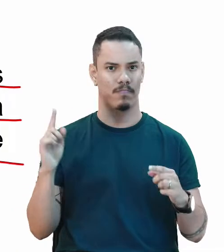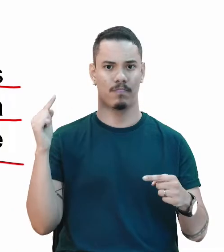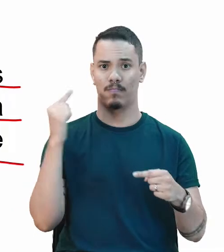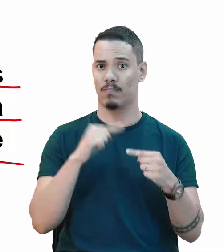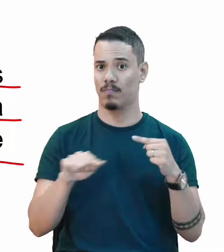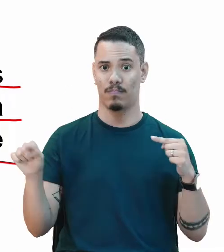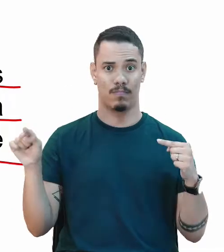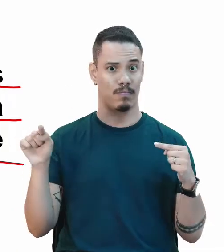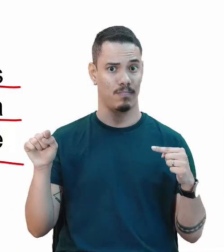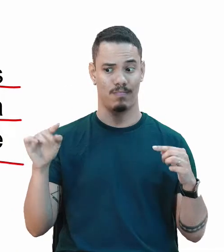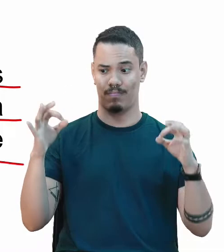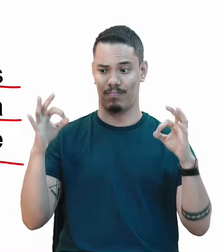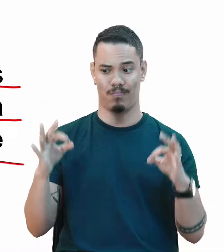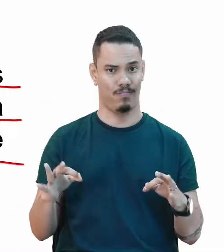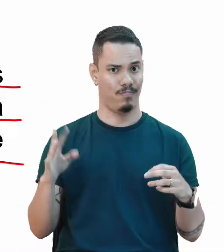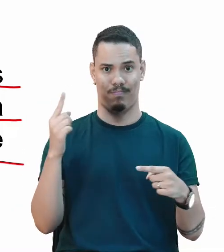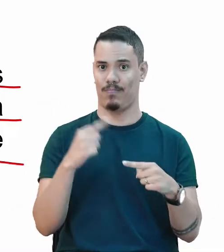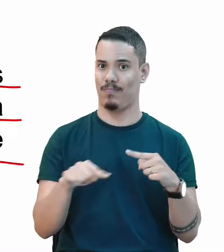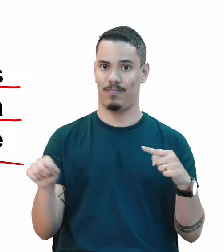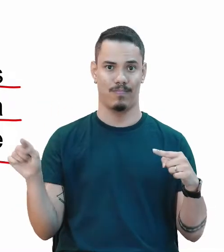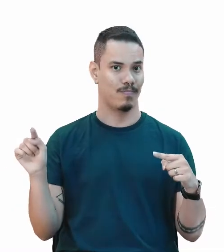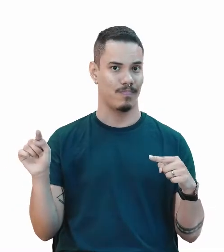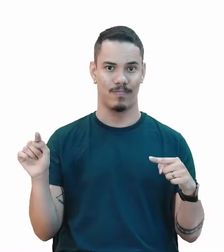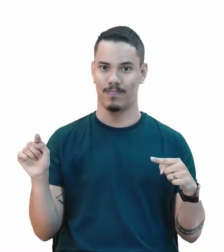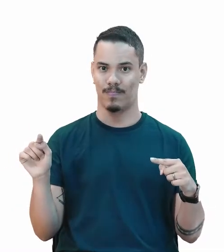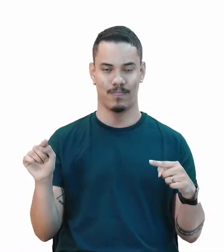correto, não era moralmente correto.